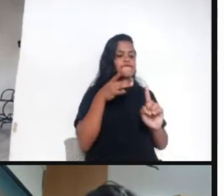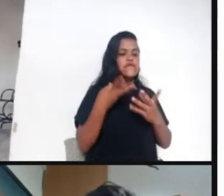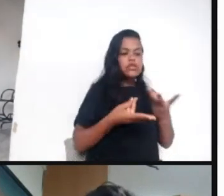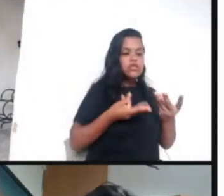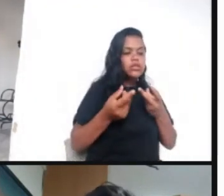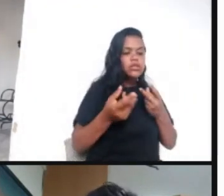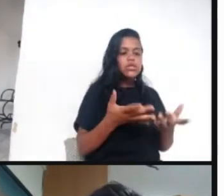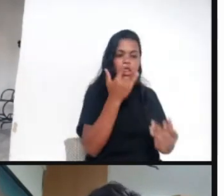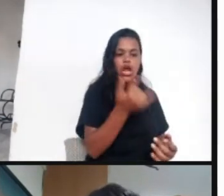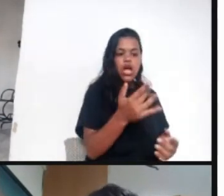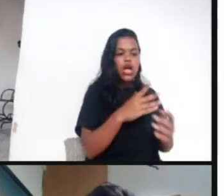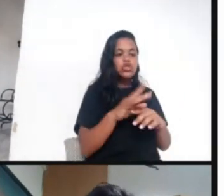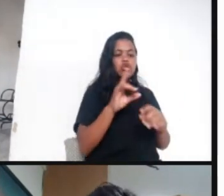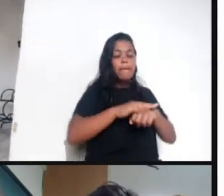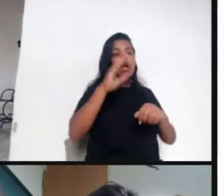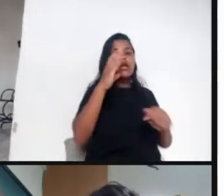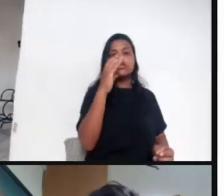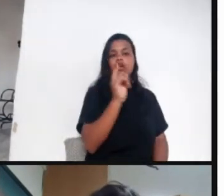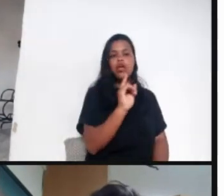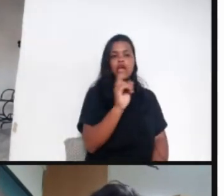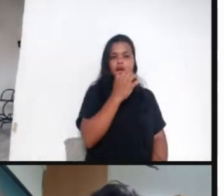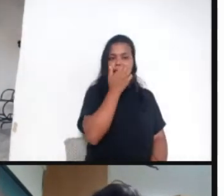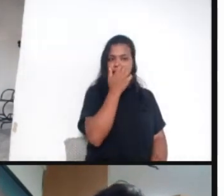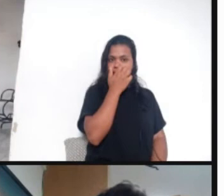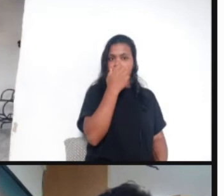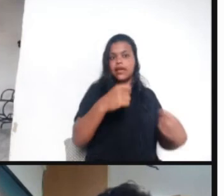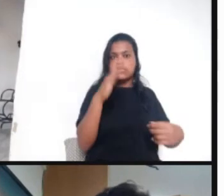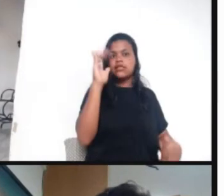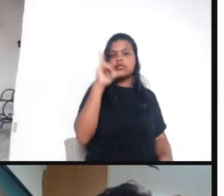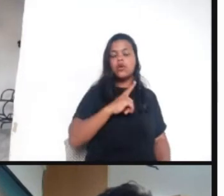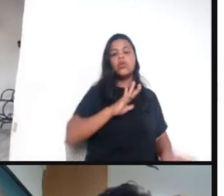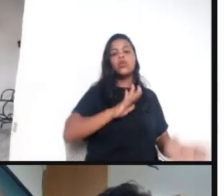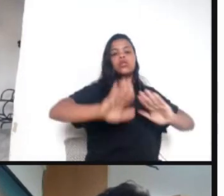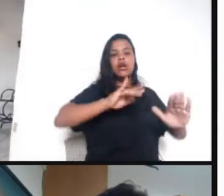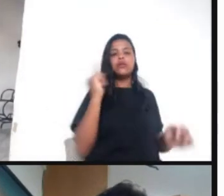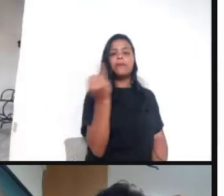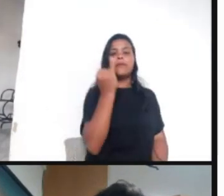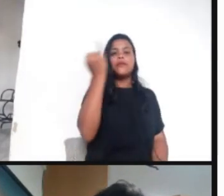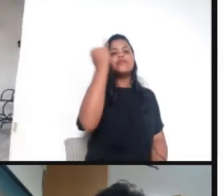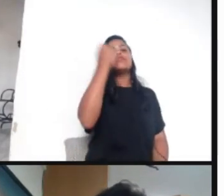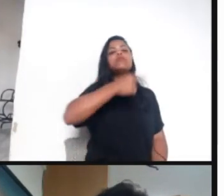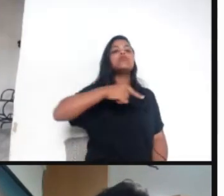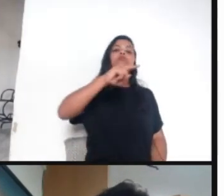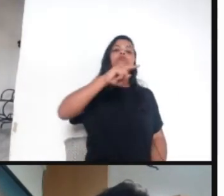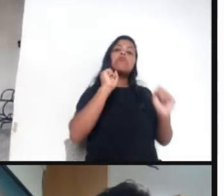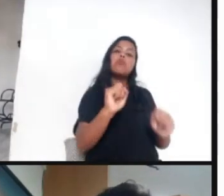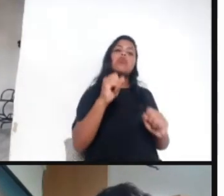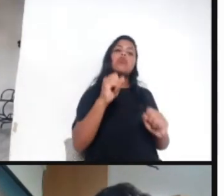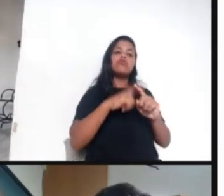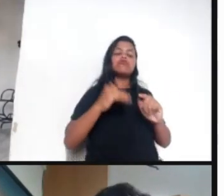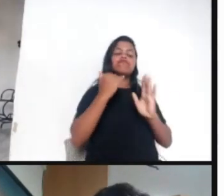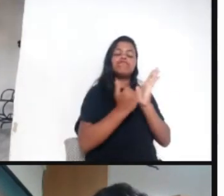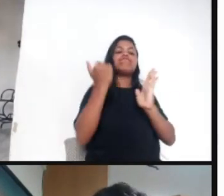que a ciência. Esse ano é um ano eleitoral nos Estados Unidos, então é importante para que ele pudesse sair à frente e ter uma carta